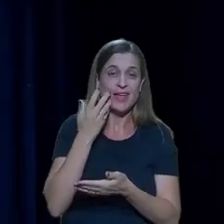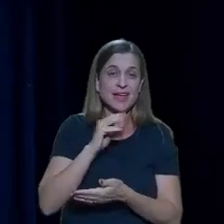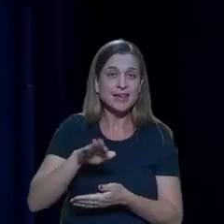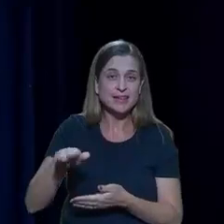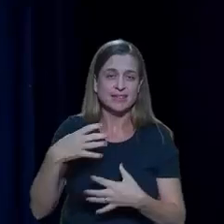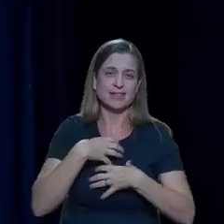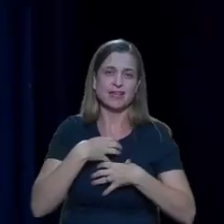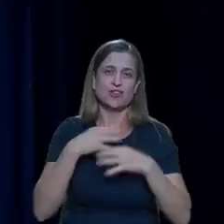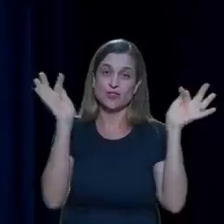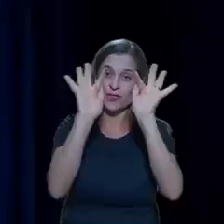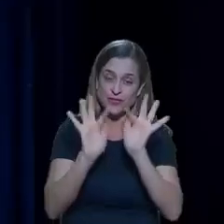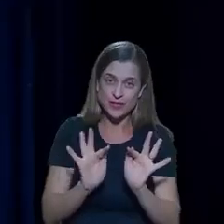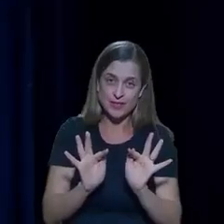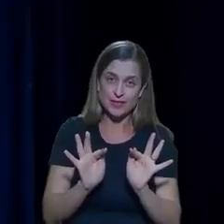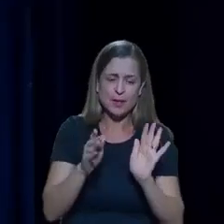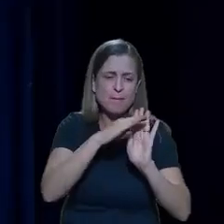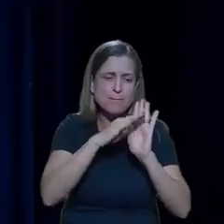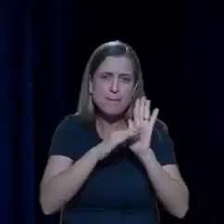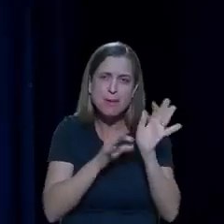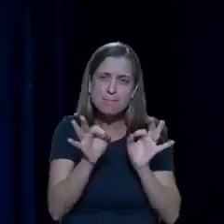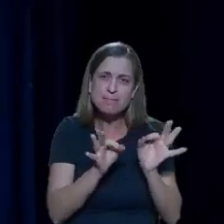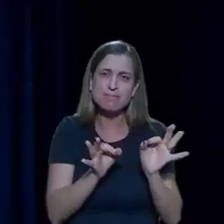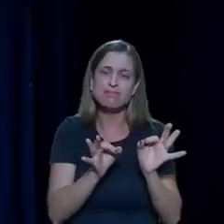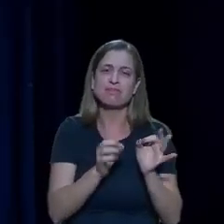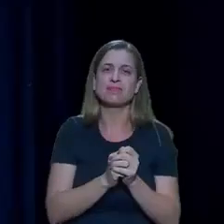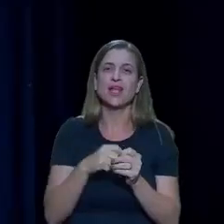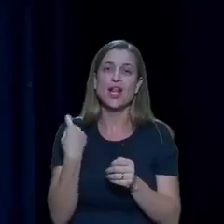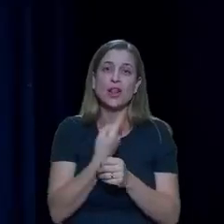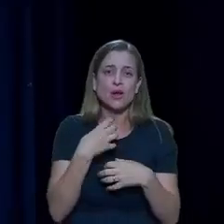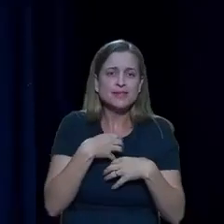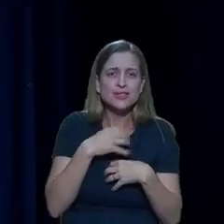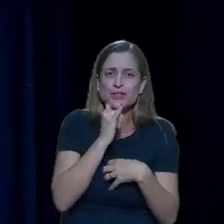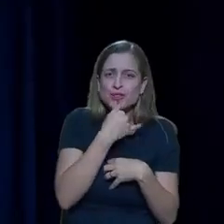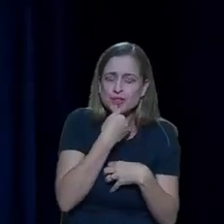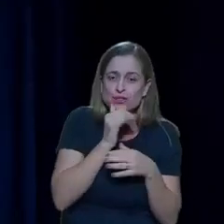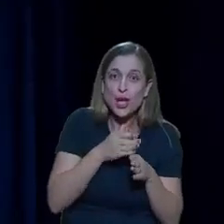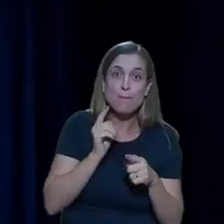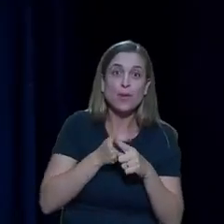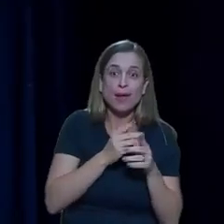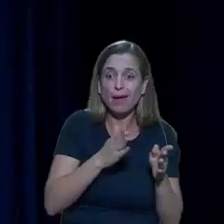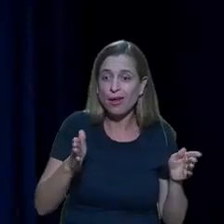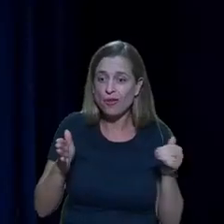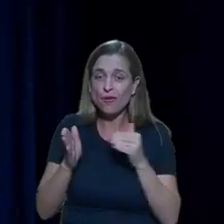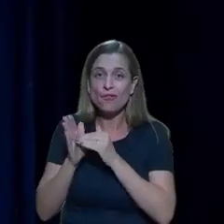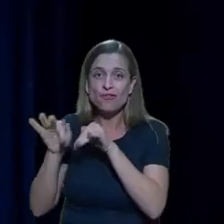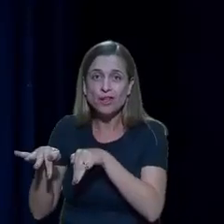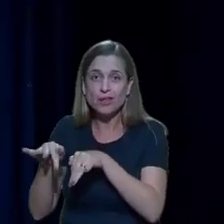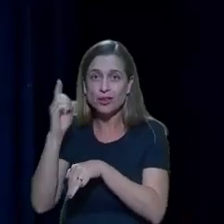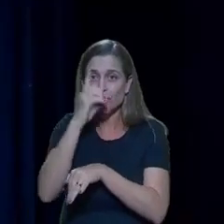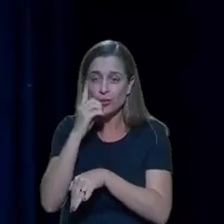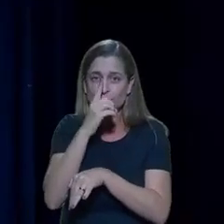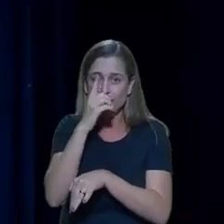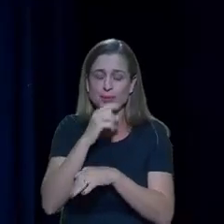programação. E como o Fabrício falou, e a gente já fica triste porque sabia que acaba domingo. Então, é um misto, mas a gente gostaria muito,